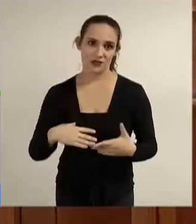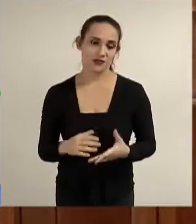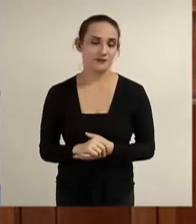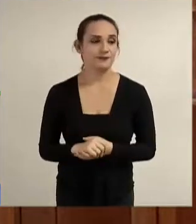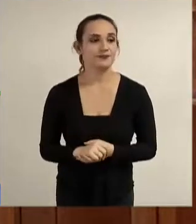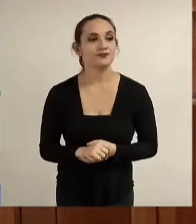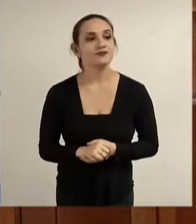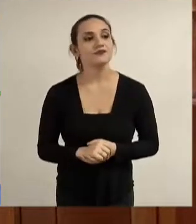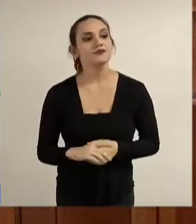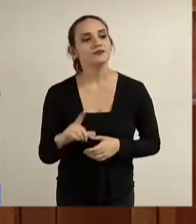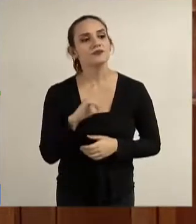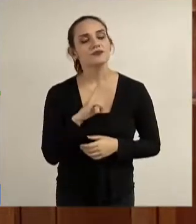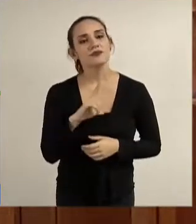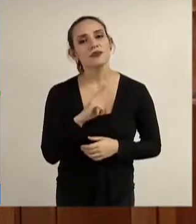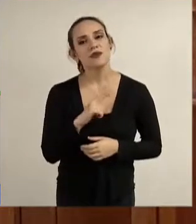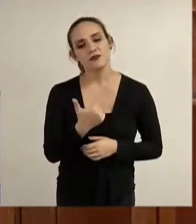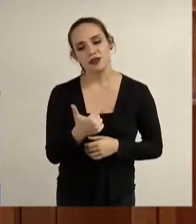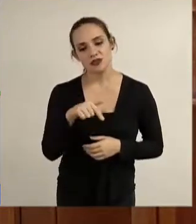Segundo o levantamento,